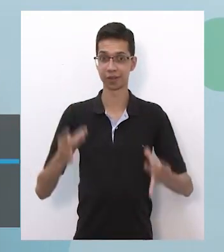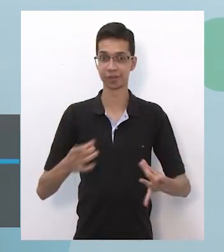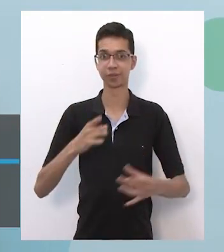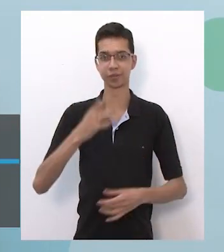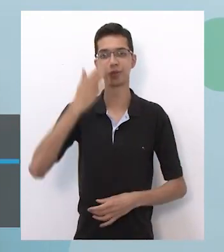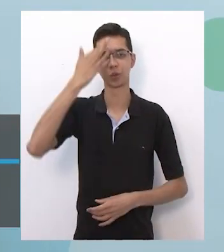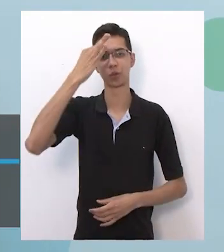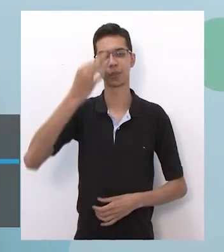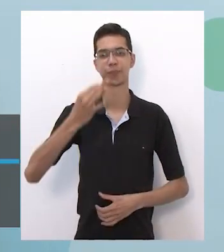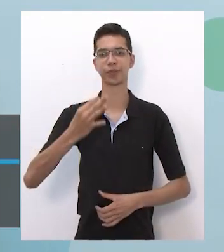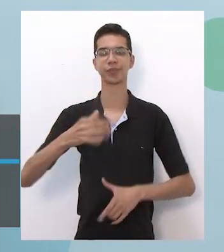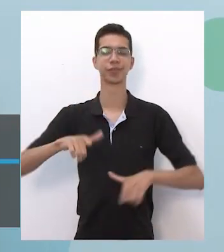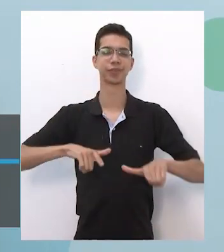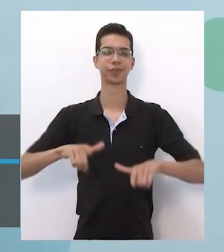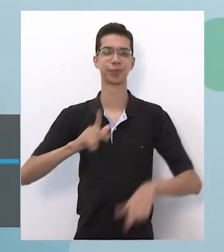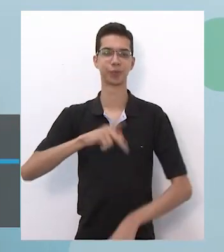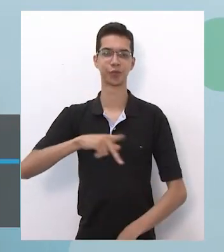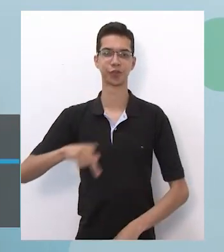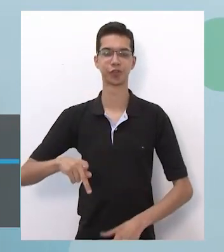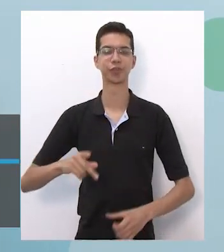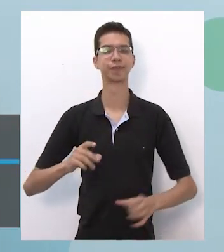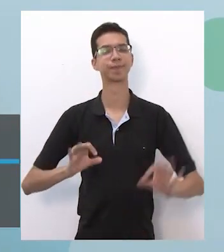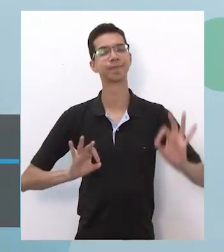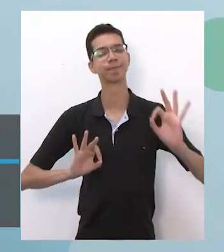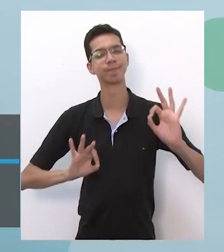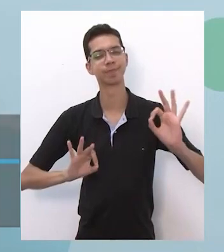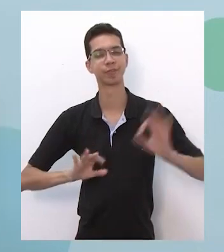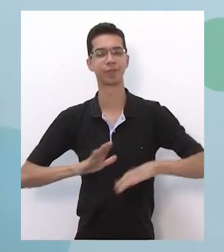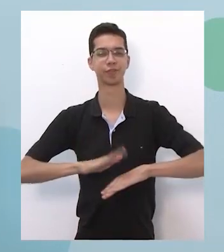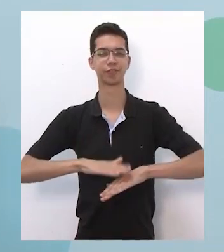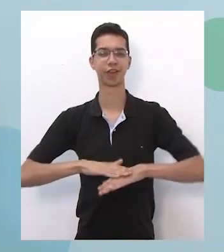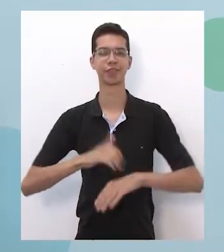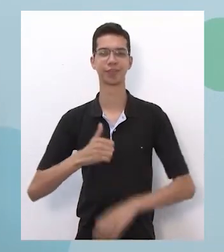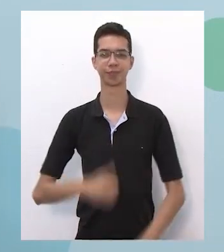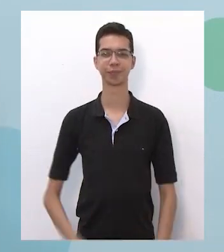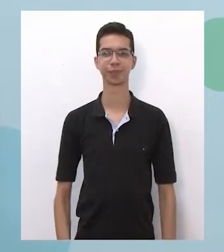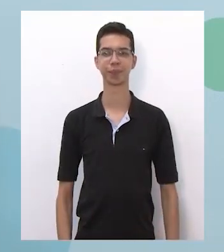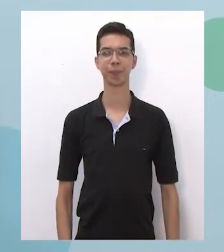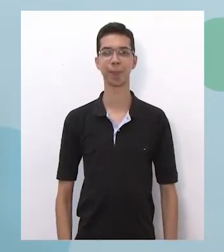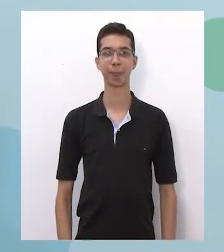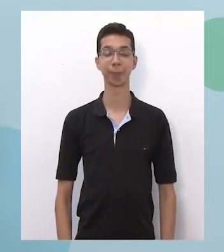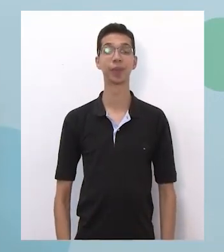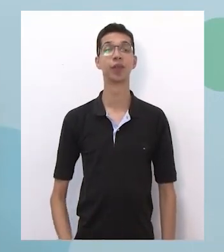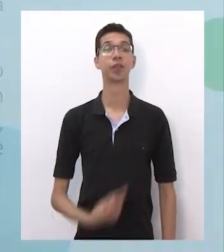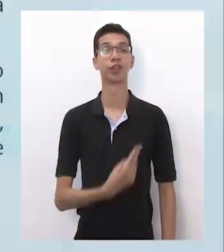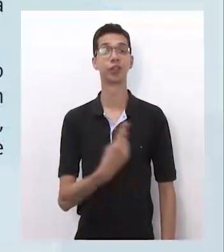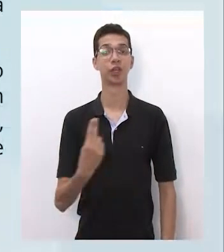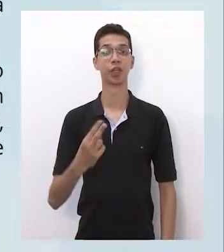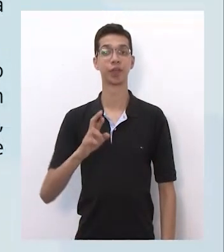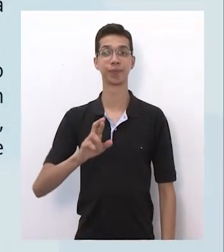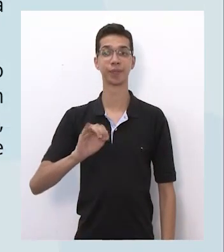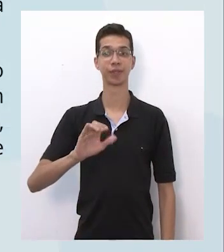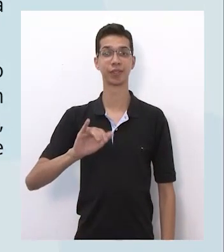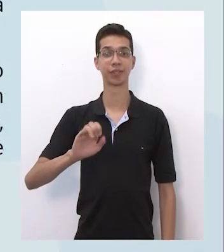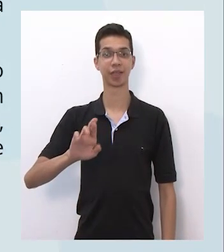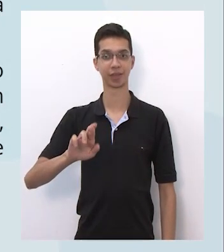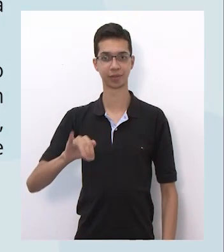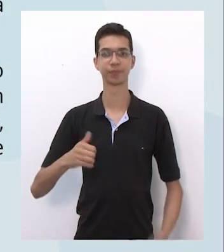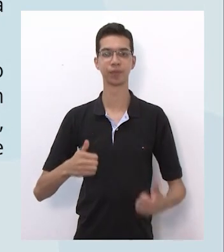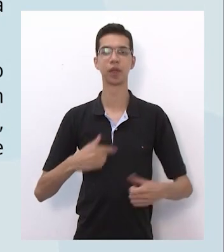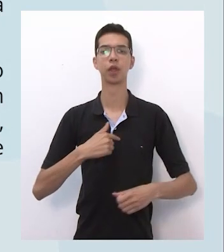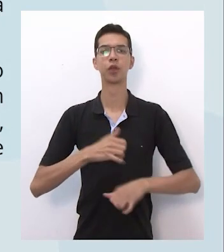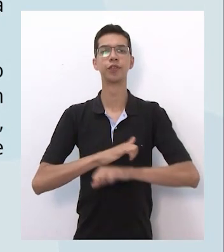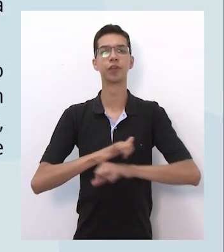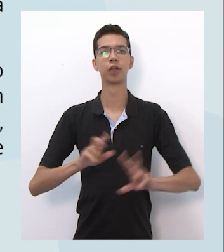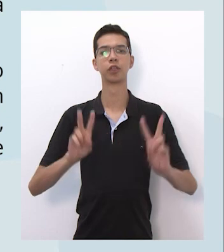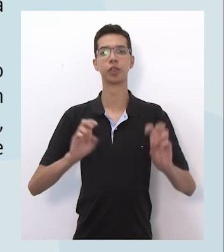trabalho excelente dos nossos professores. Então, André, o CIEBP, né, também trazendo para os nossos colegas, esse Centro de Inovação e Educação Básica